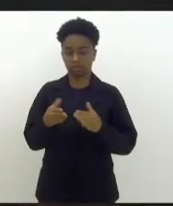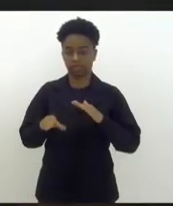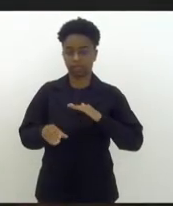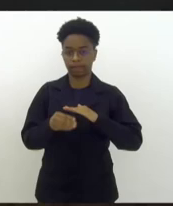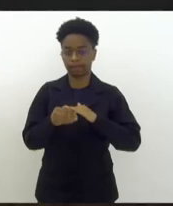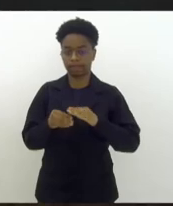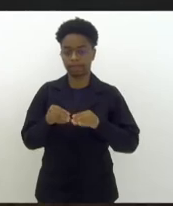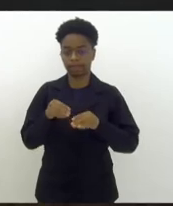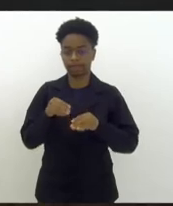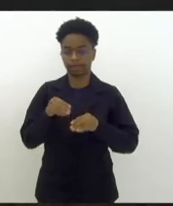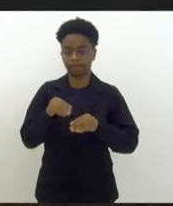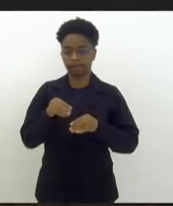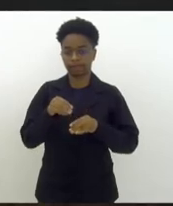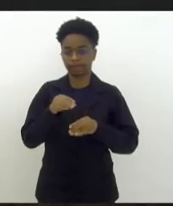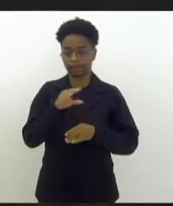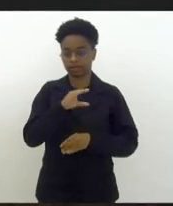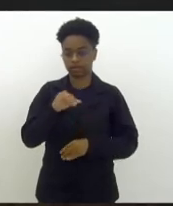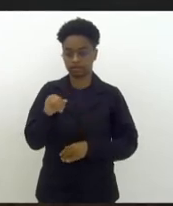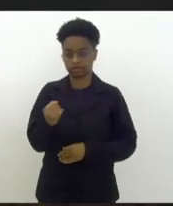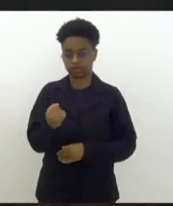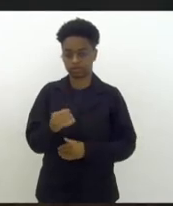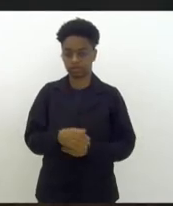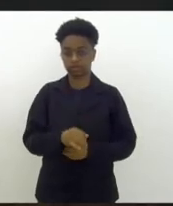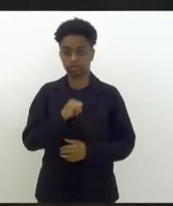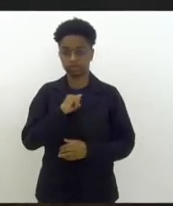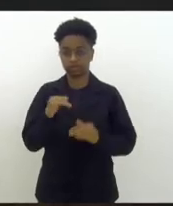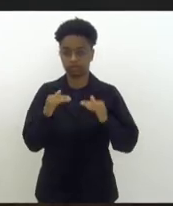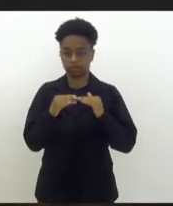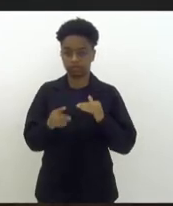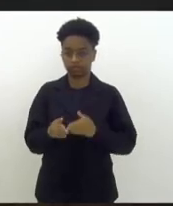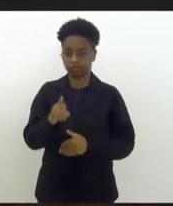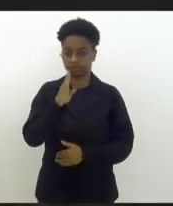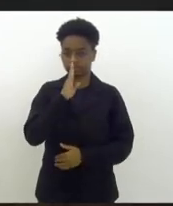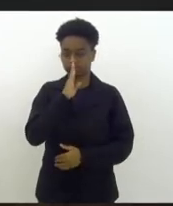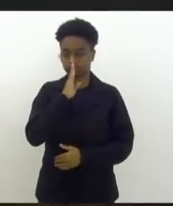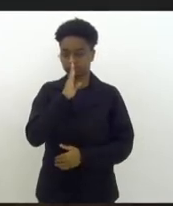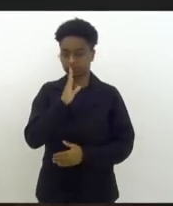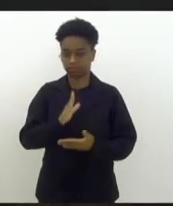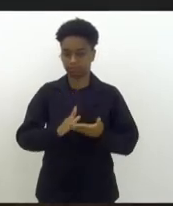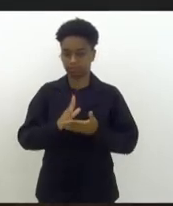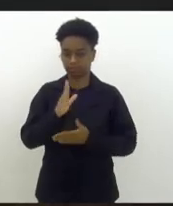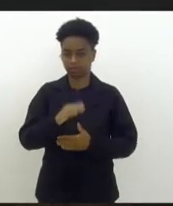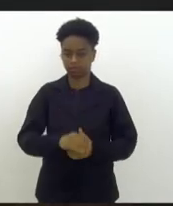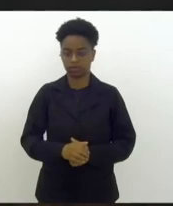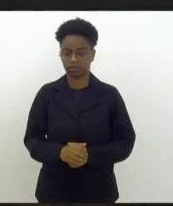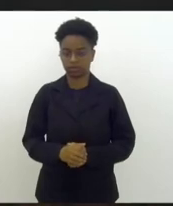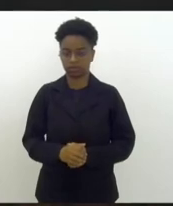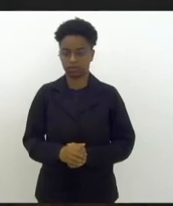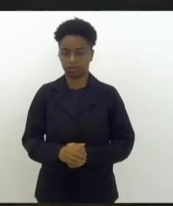emendas da comissão de constituição e justiça senhores que a própria maneiro Como estão aprovado